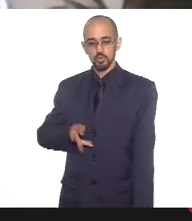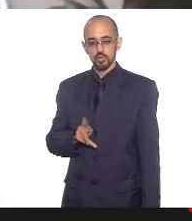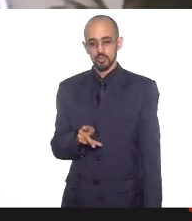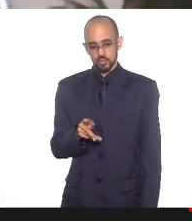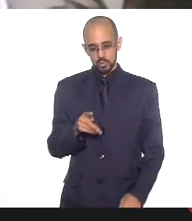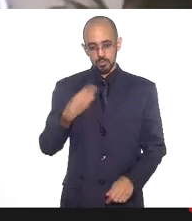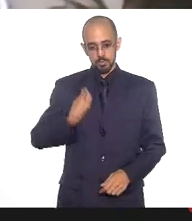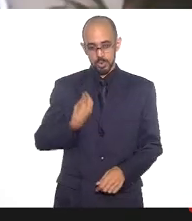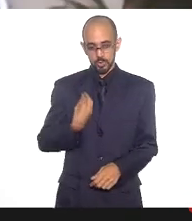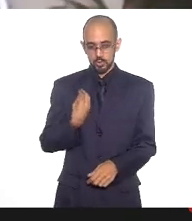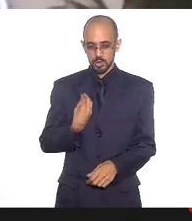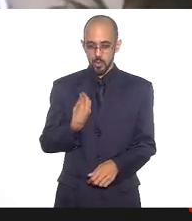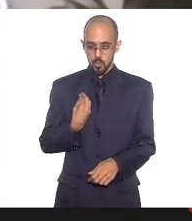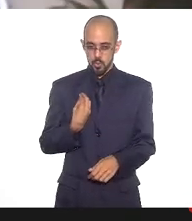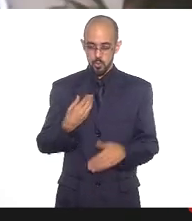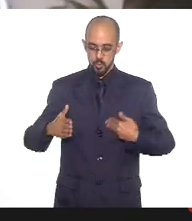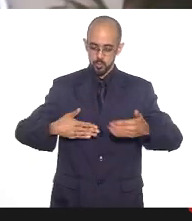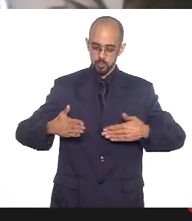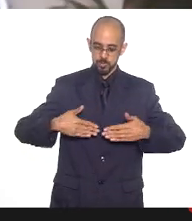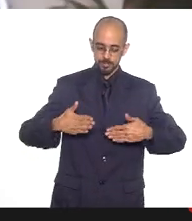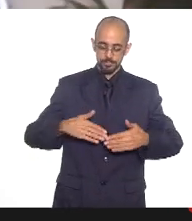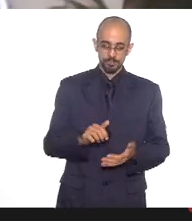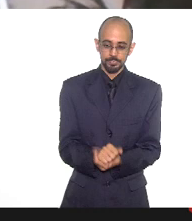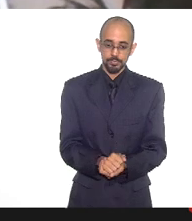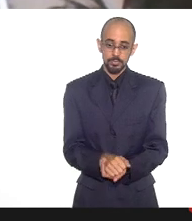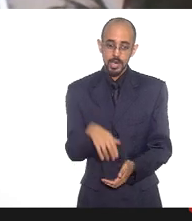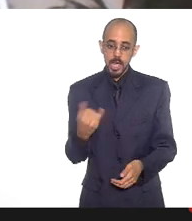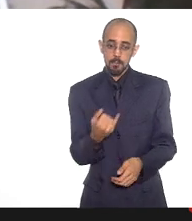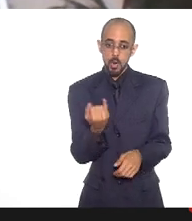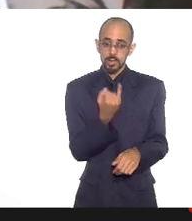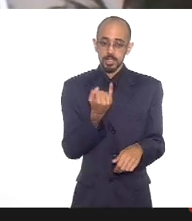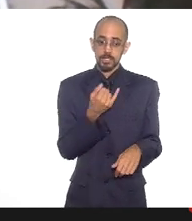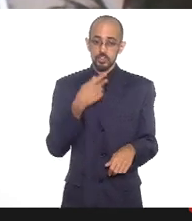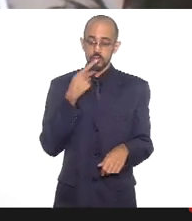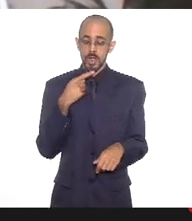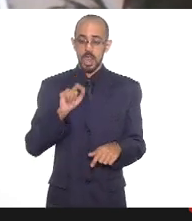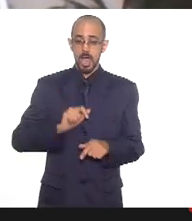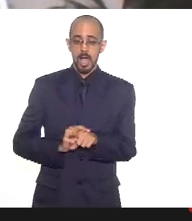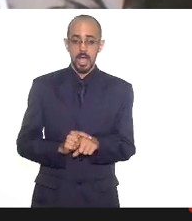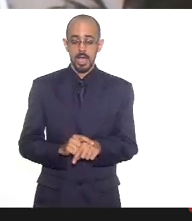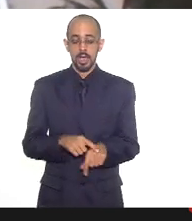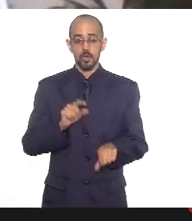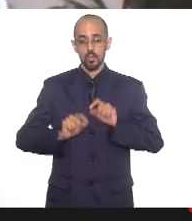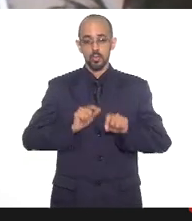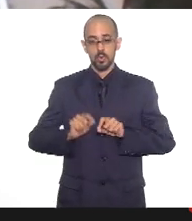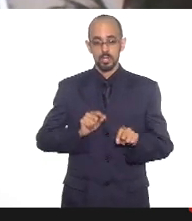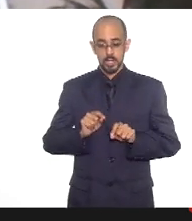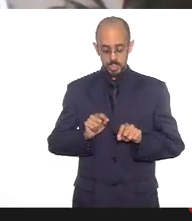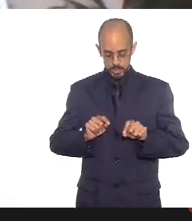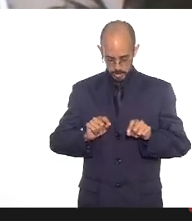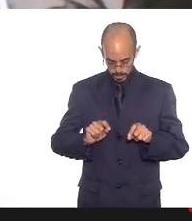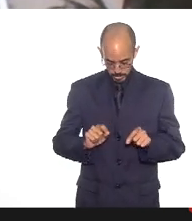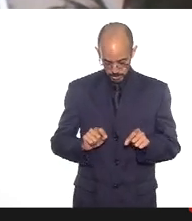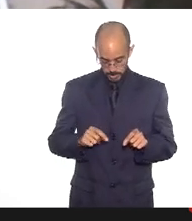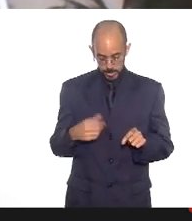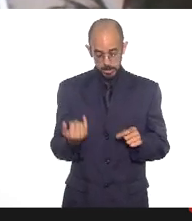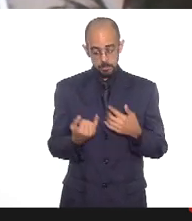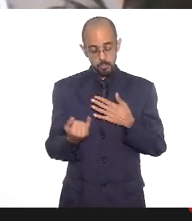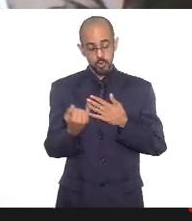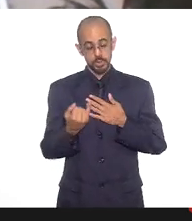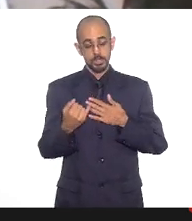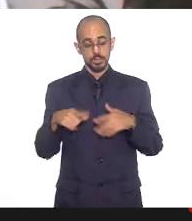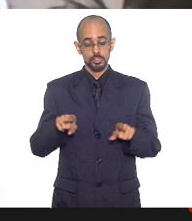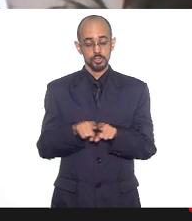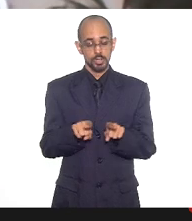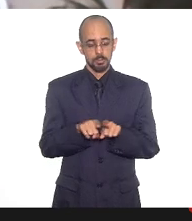nível de produção. Mas, mais uma vez, é importante dizer, né, que aqui é sempre é importante a gente